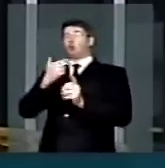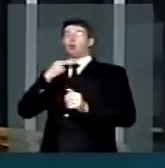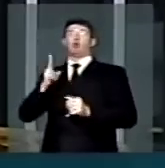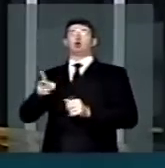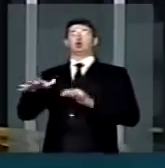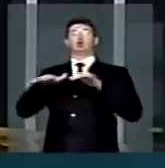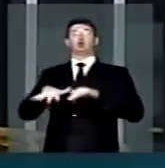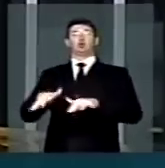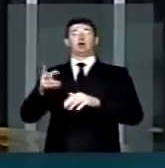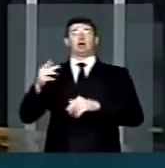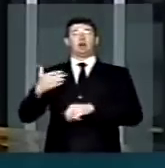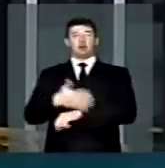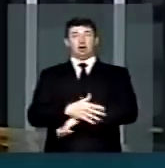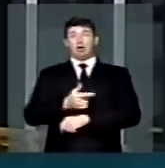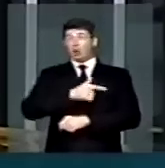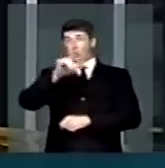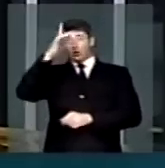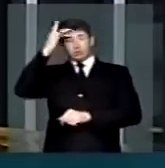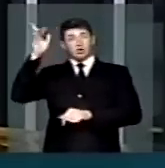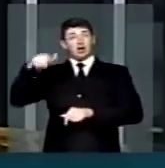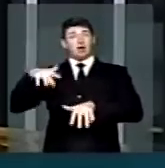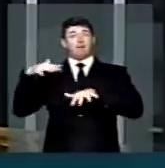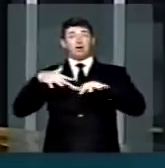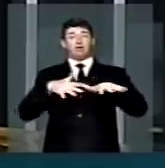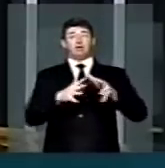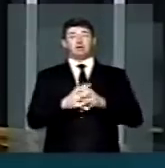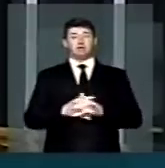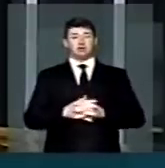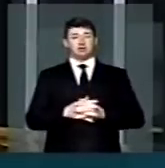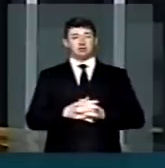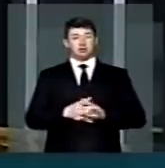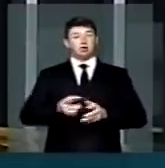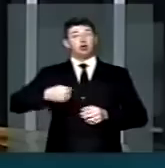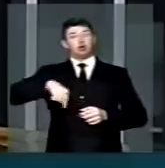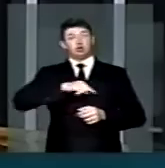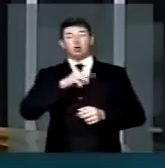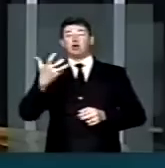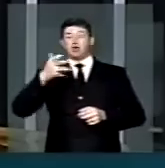na rua. Os outros são manifestantes, nós